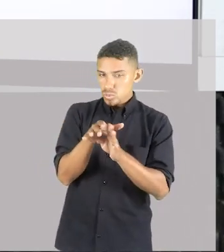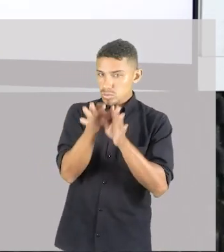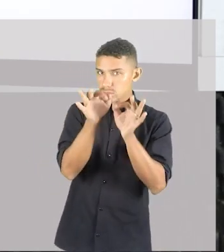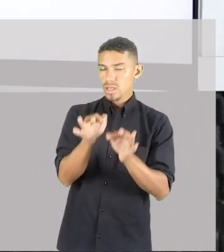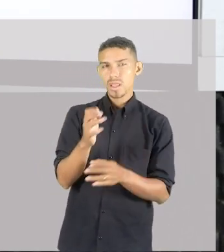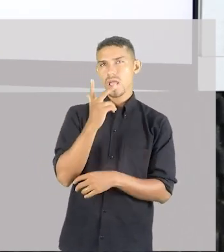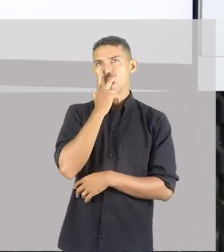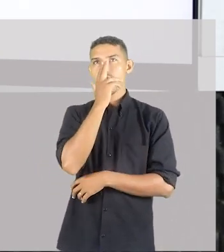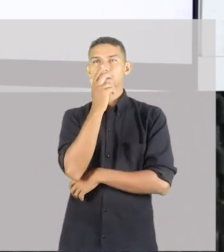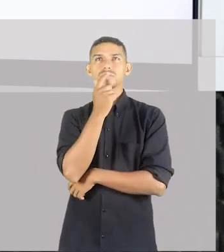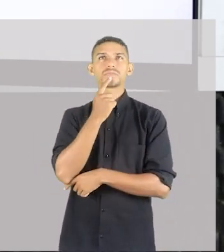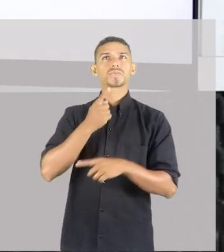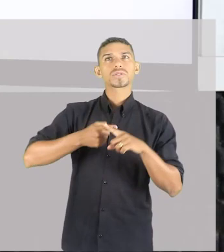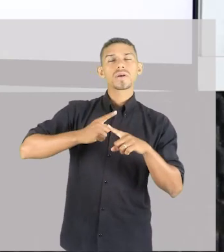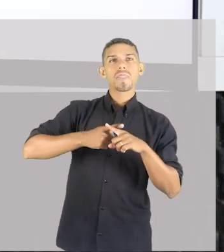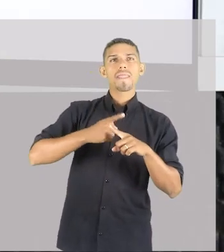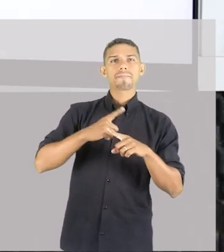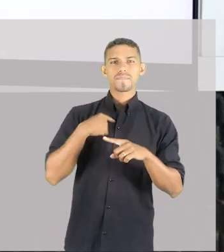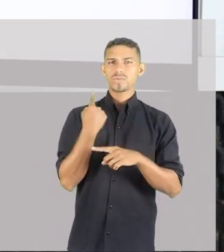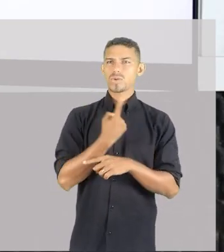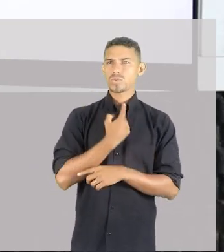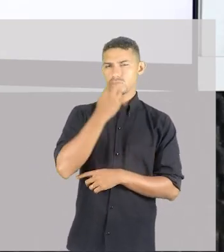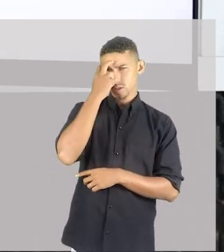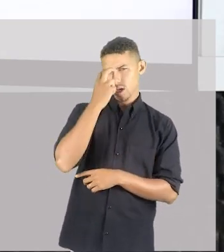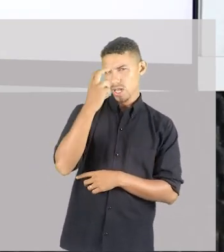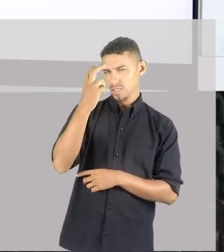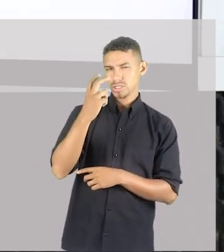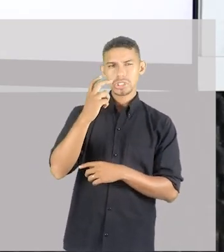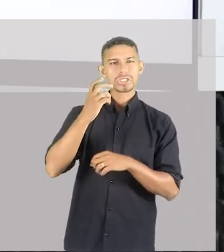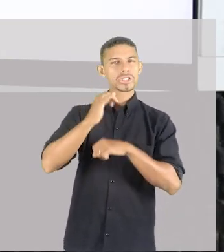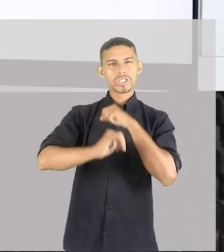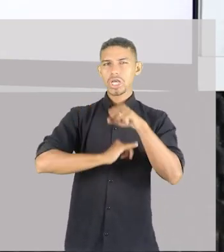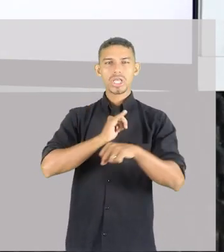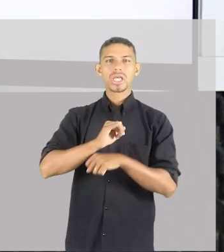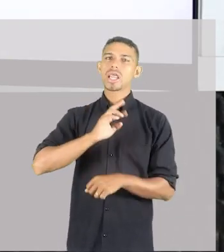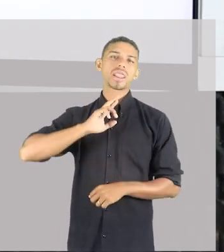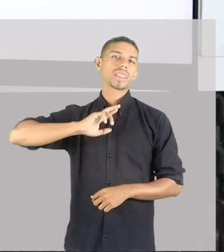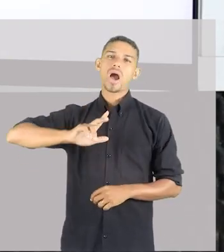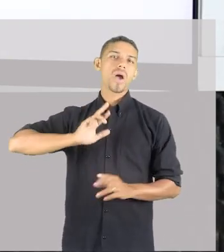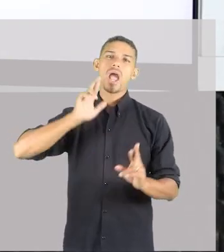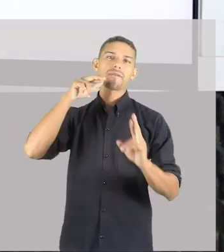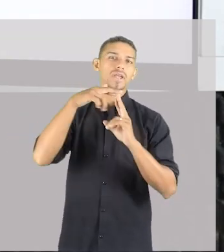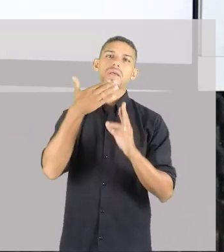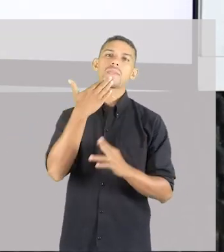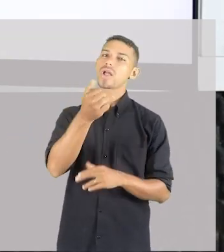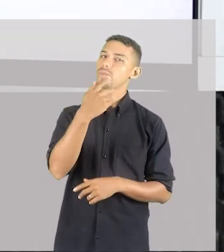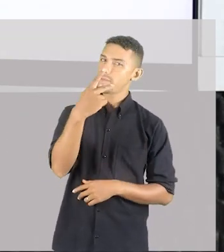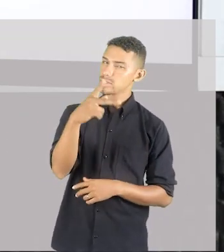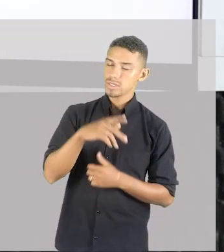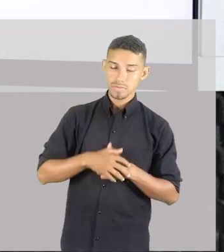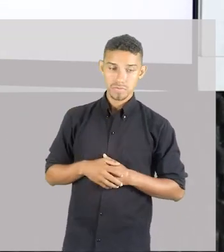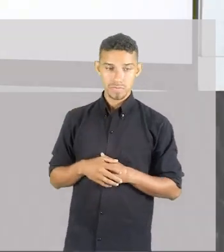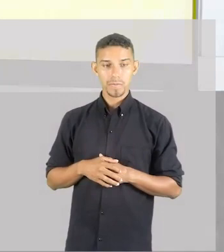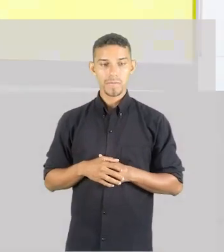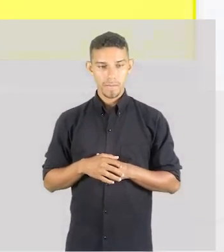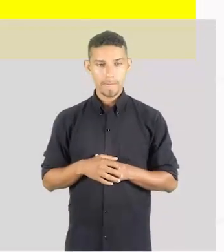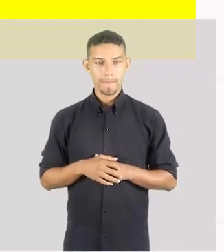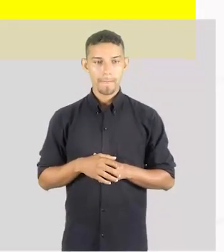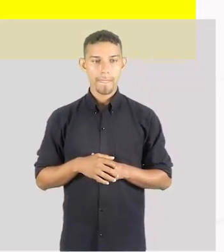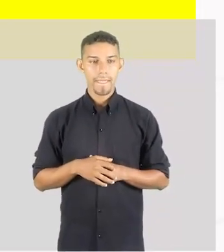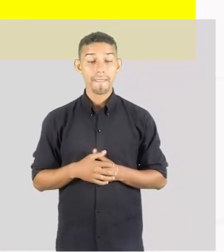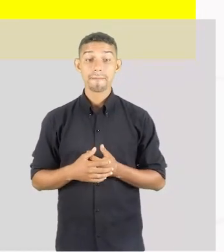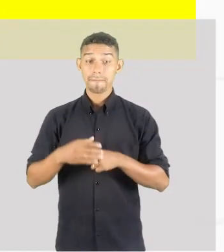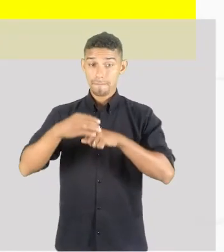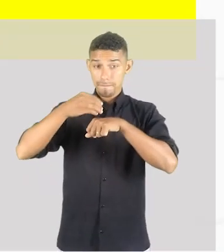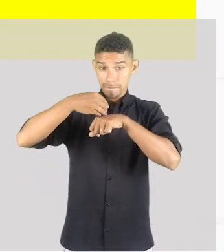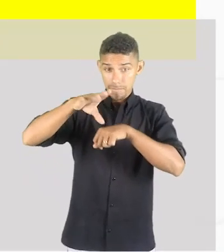fique achando porque os nossos intelectuais de internet não são as referências melhores para vocês, tá?